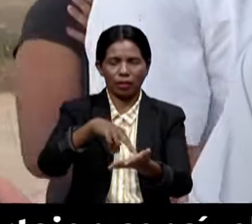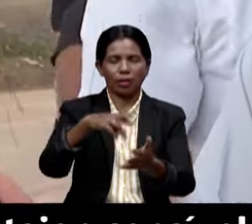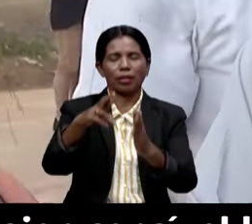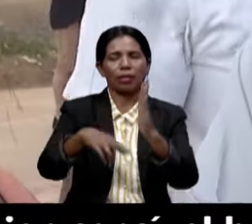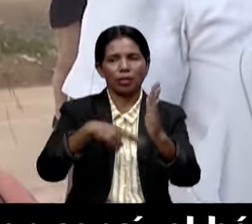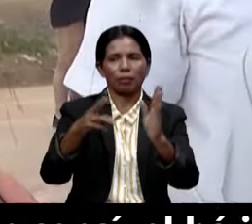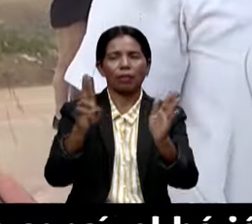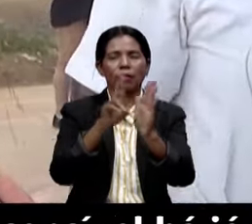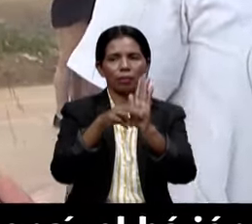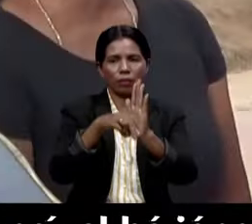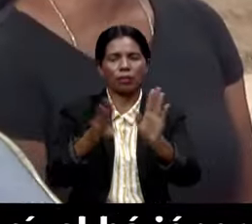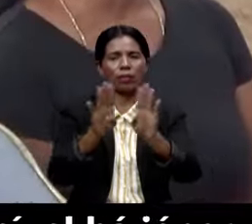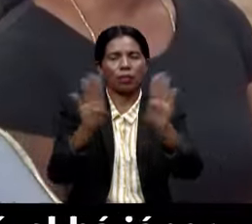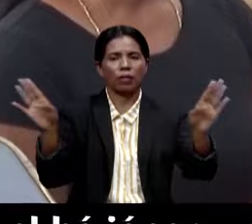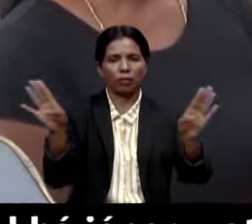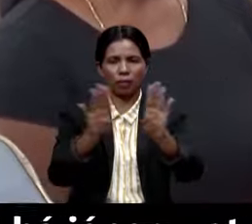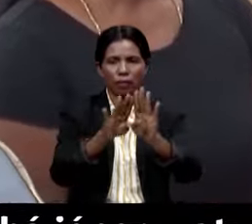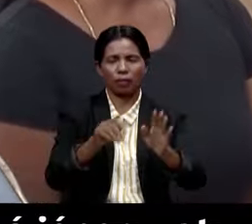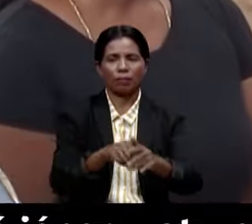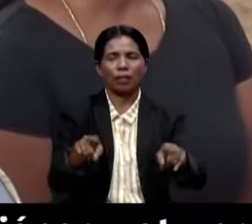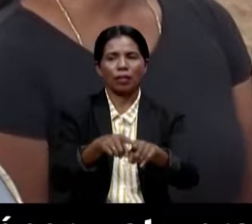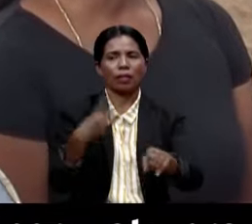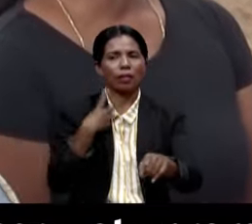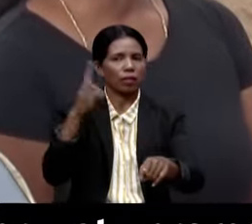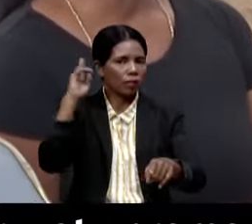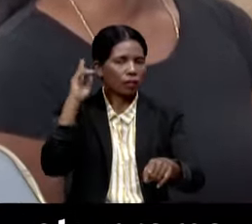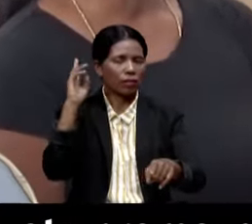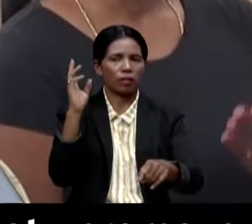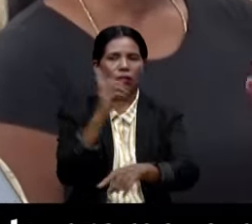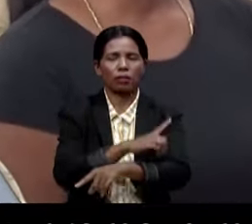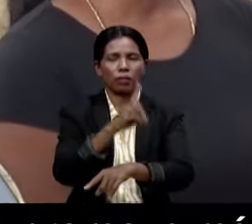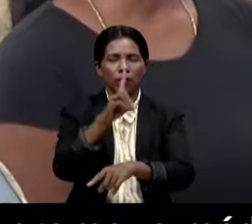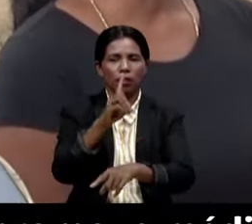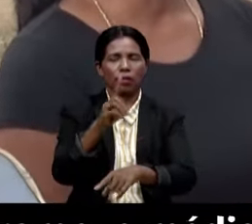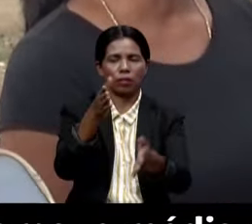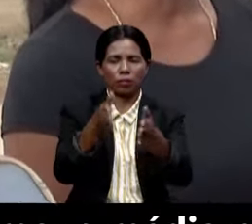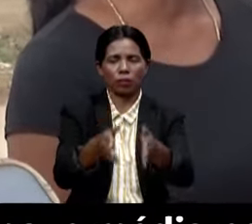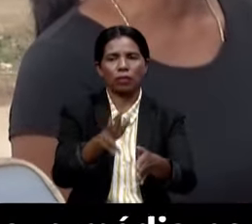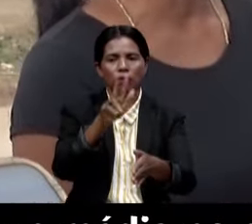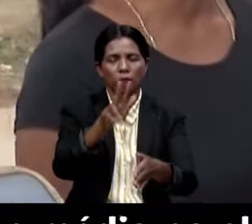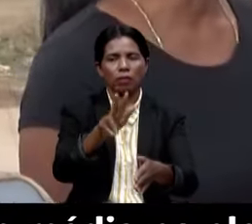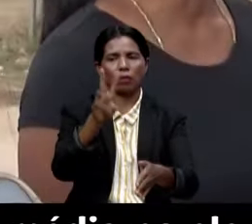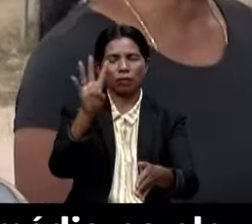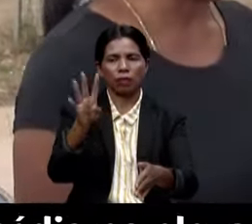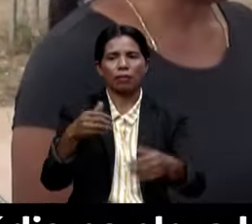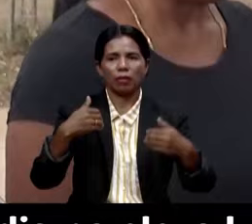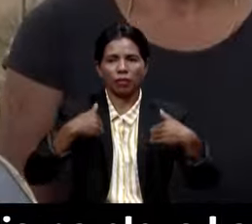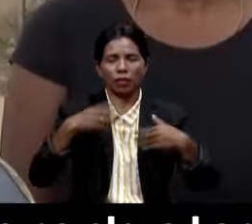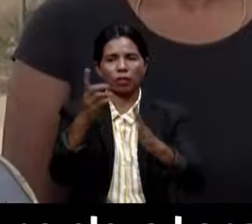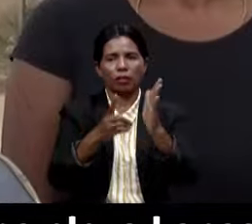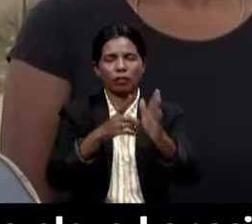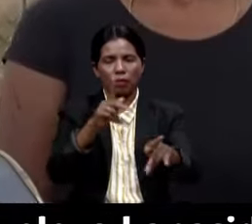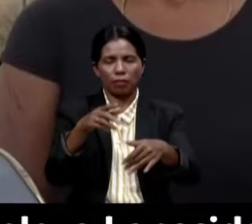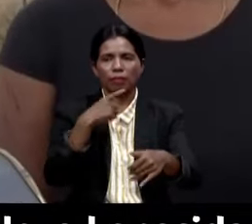para horas lo que o tacane. A nessa o interrona de lorna a coi tolo, a coi hat. Ita lei a dados, bem a neveita.